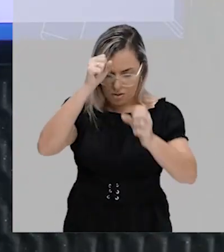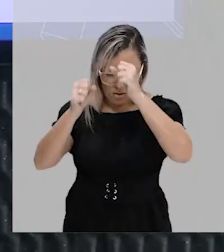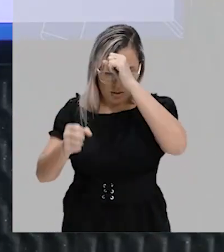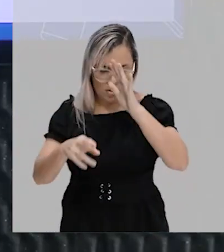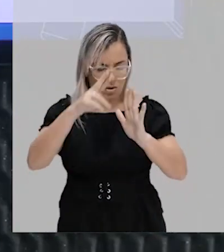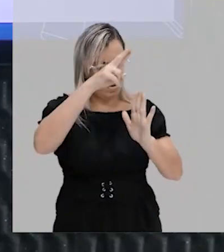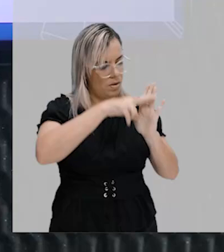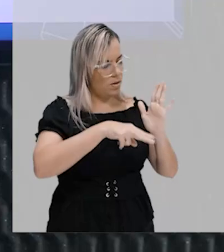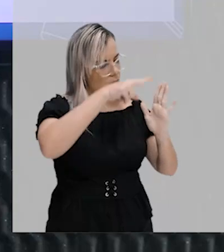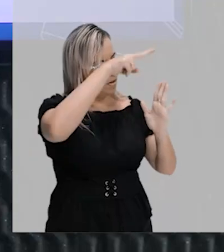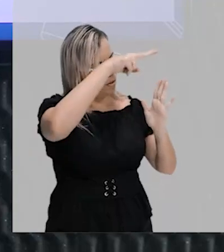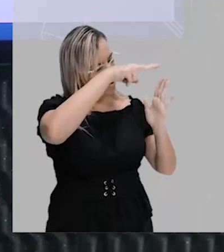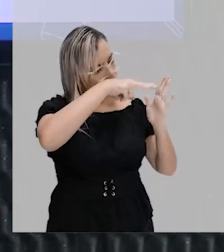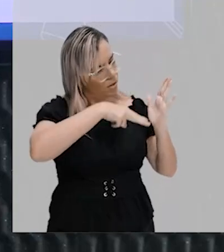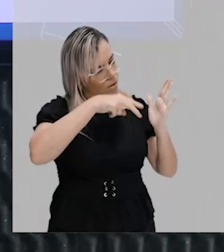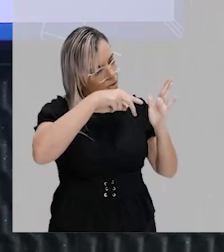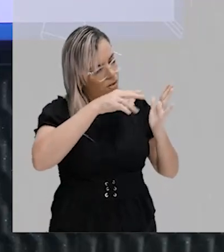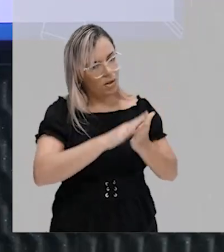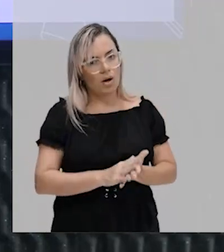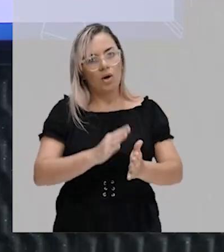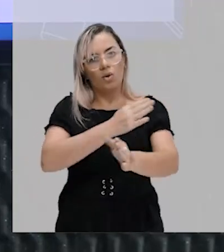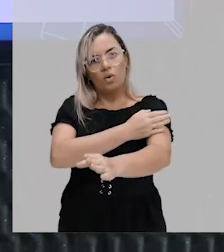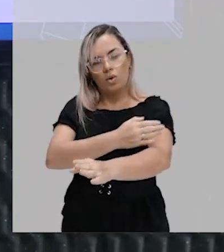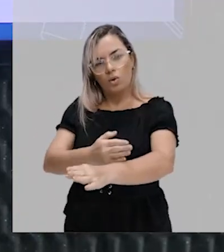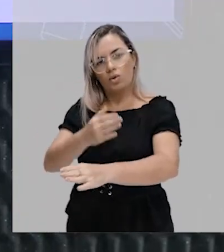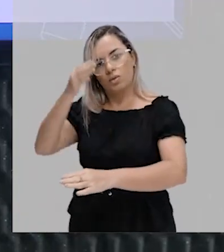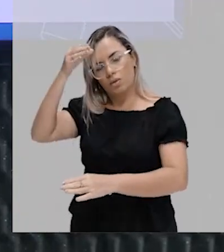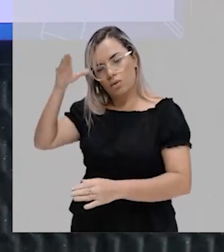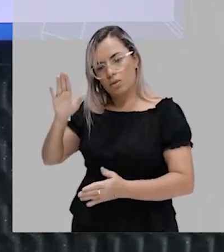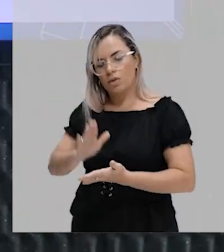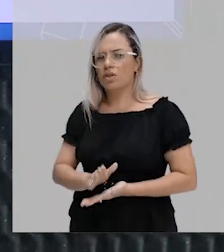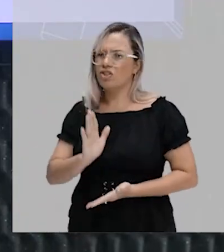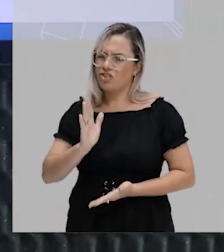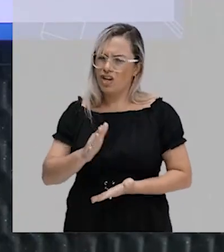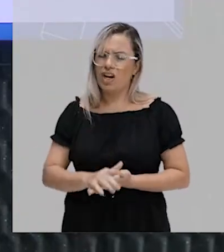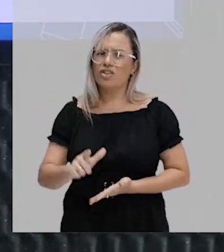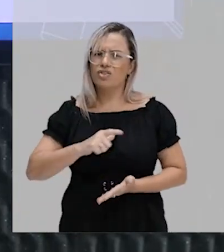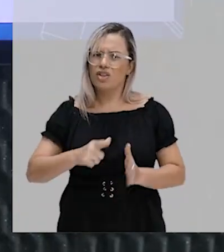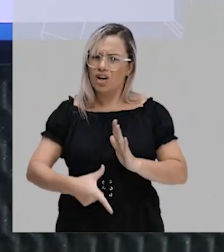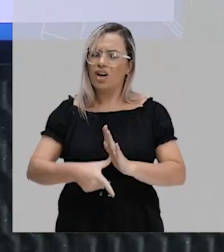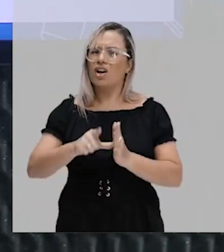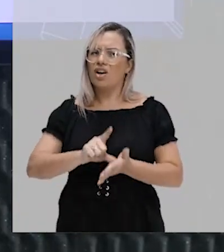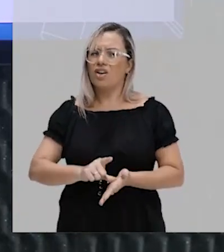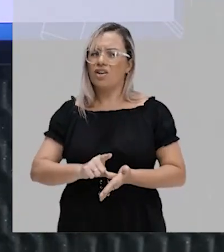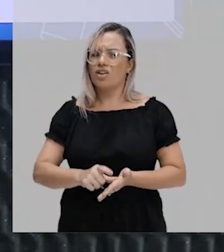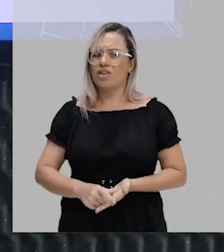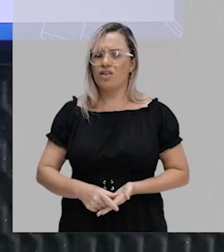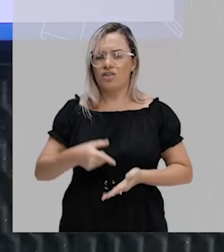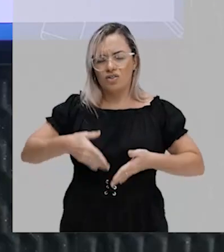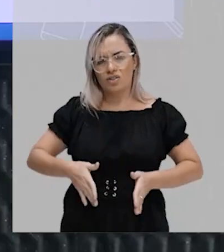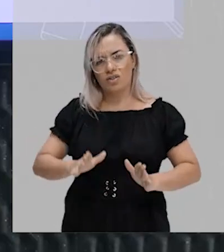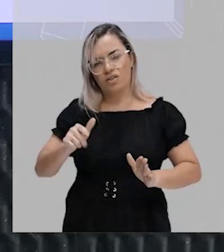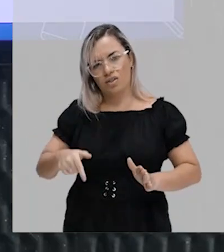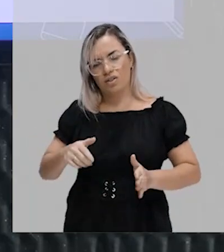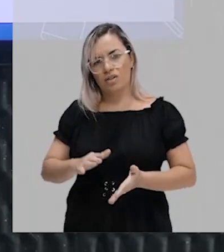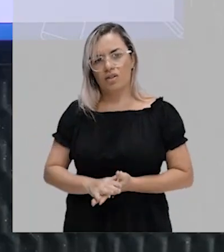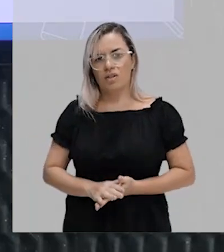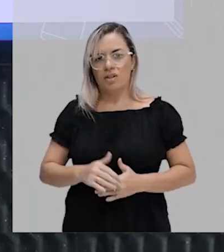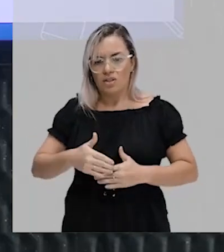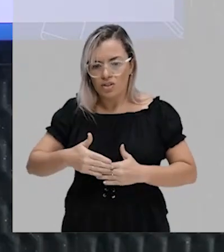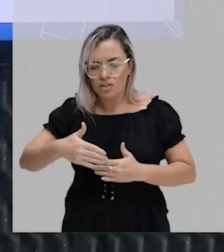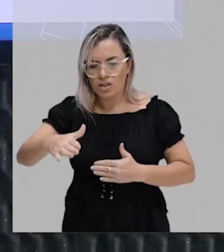vai aprendendo normas, vai aprendendo hábitos. E isso já existe antes da gente. E de forma externa a gente